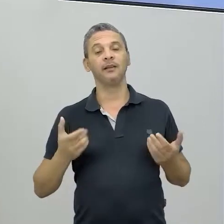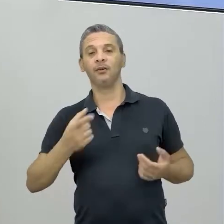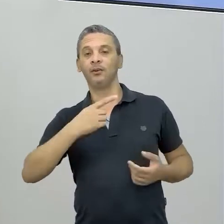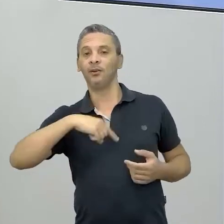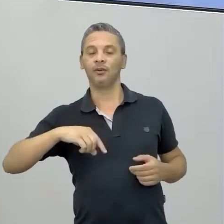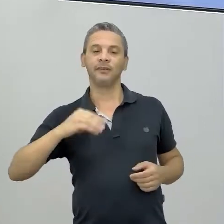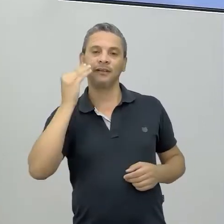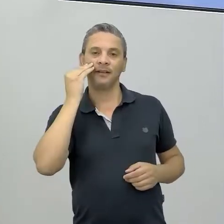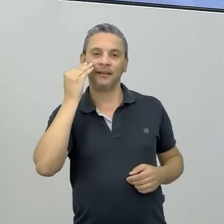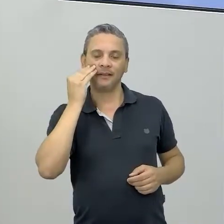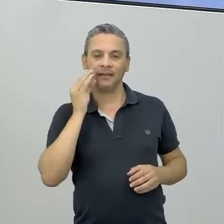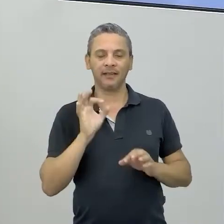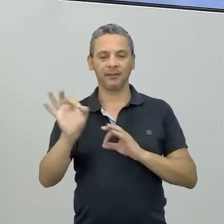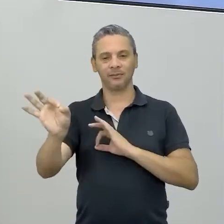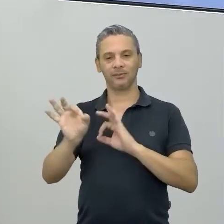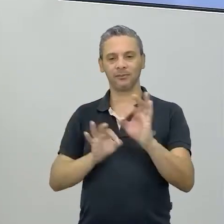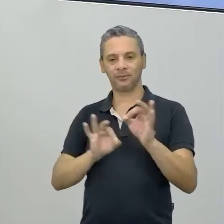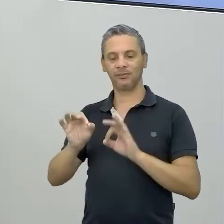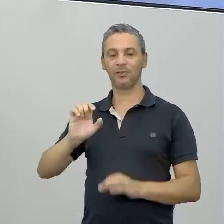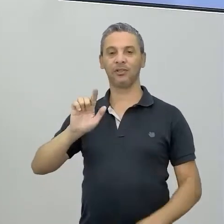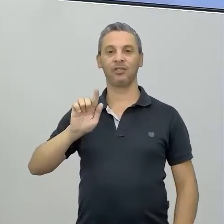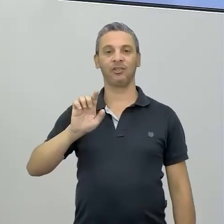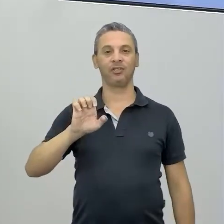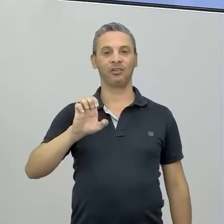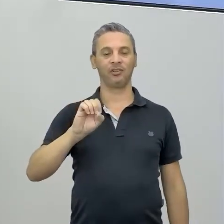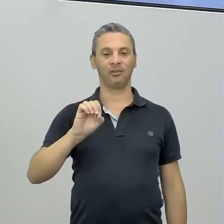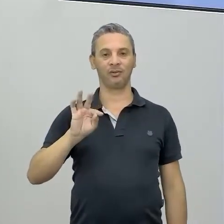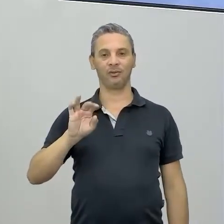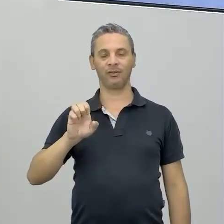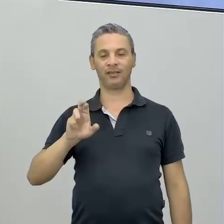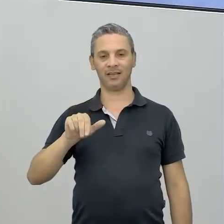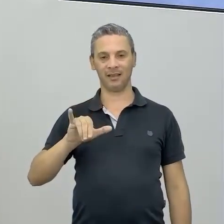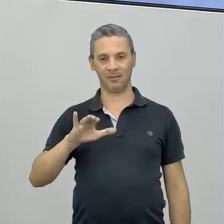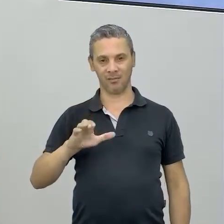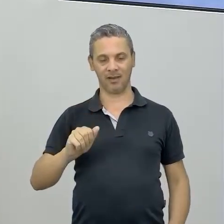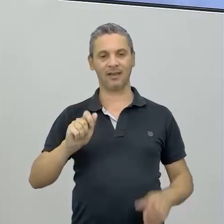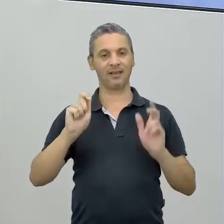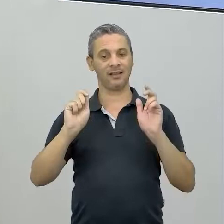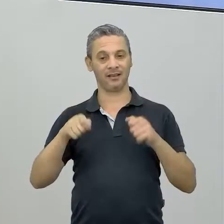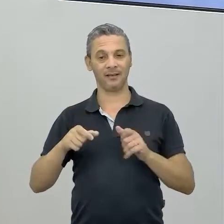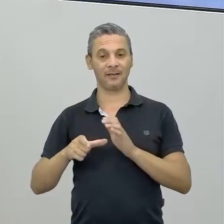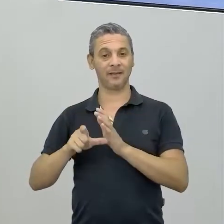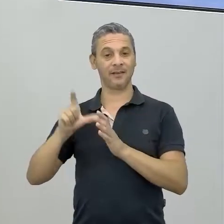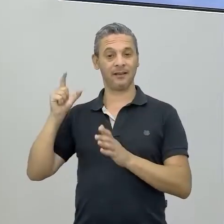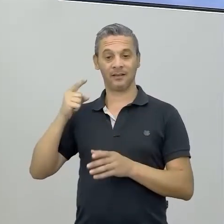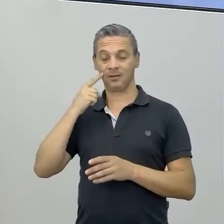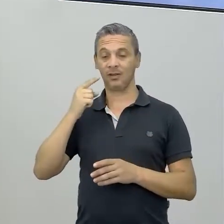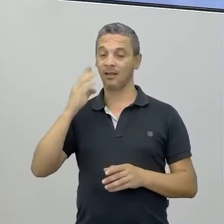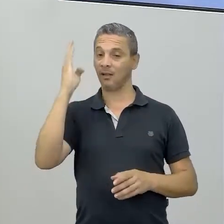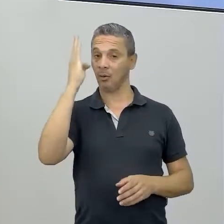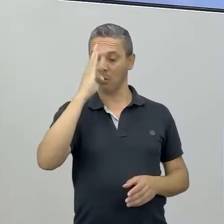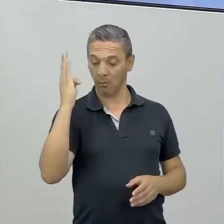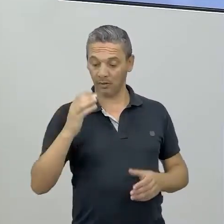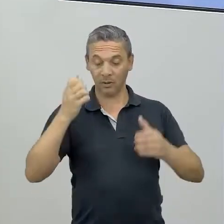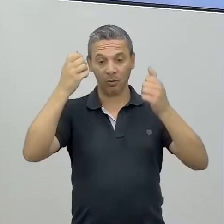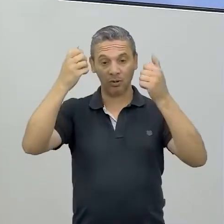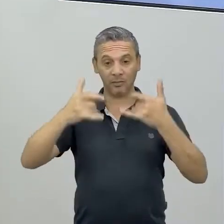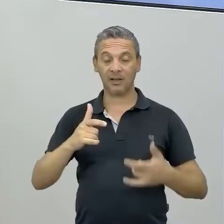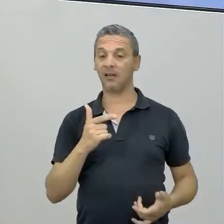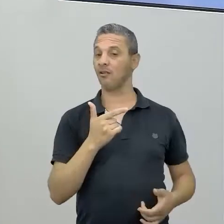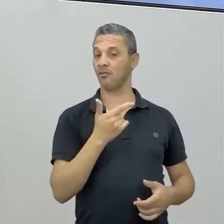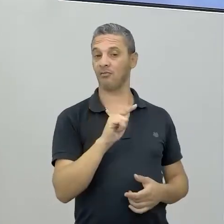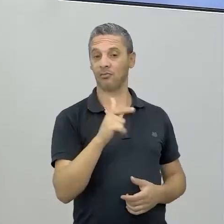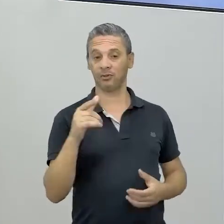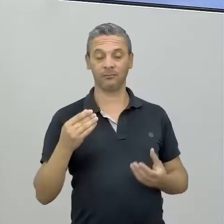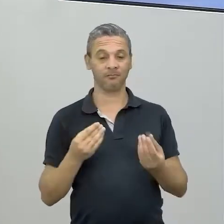está procurando recursos. A geotérmica seria uma dessas possibilidades. A gente viu anteriormente que o Brasil ele não tem essa viabilidade